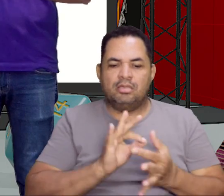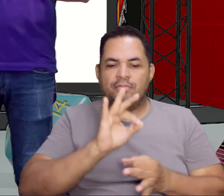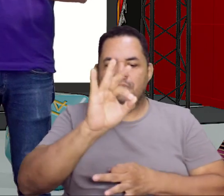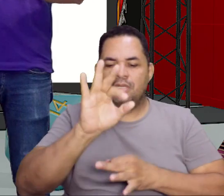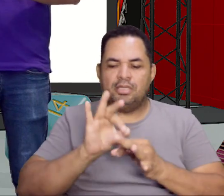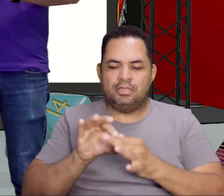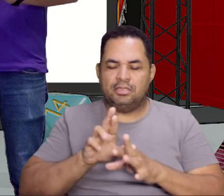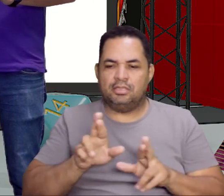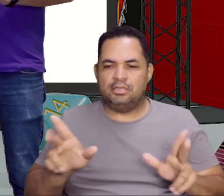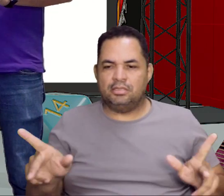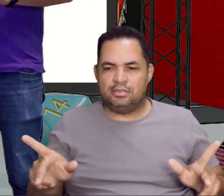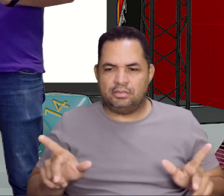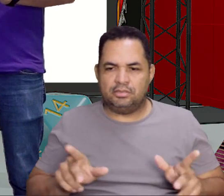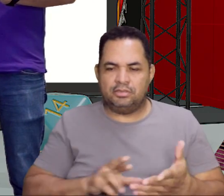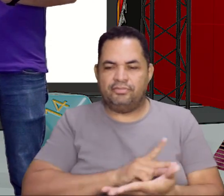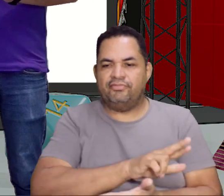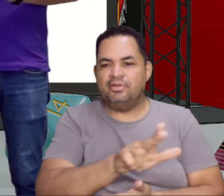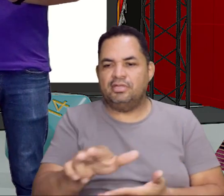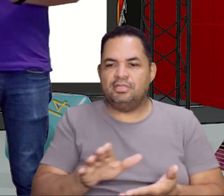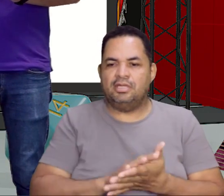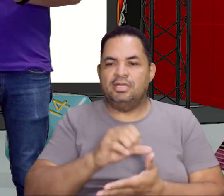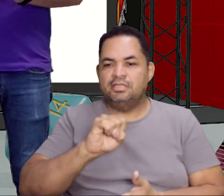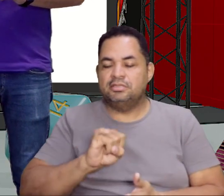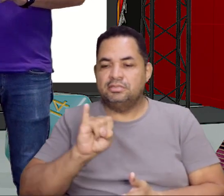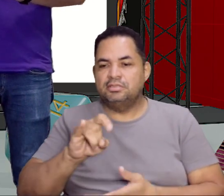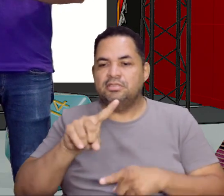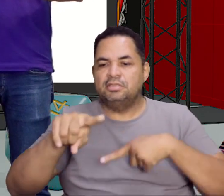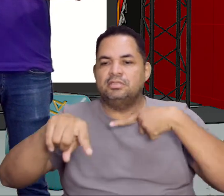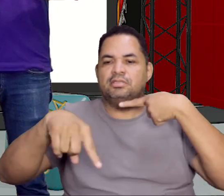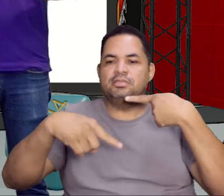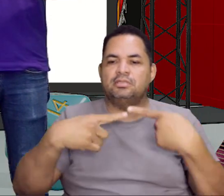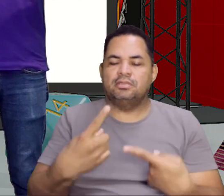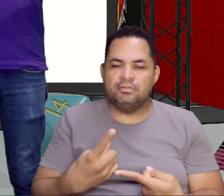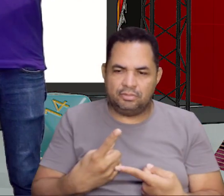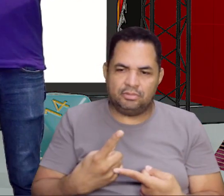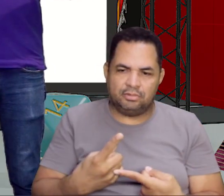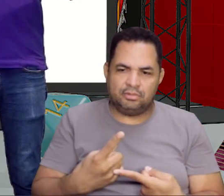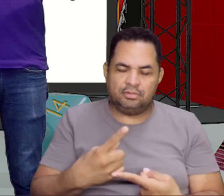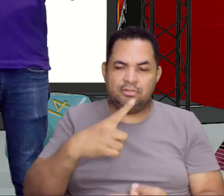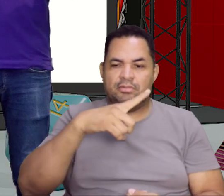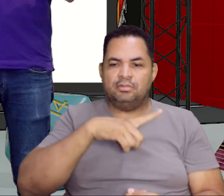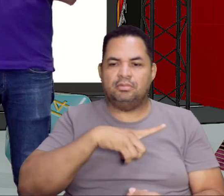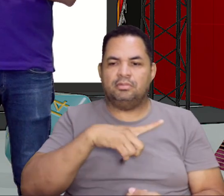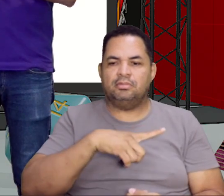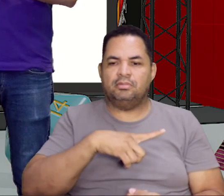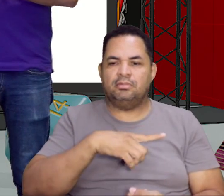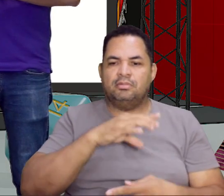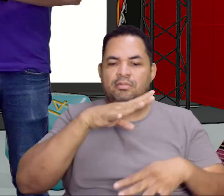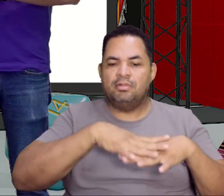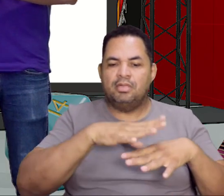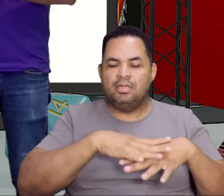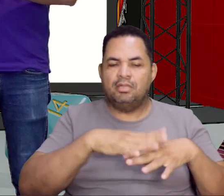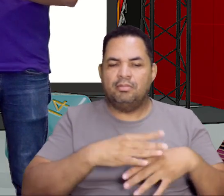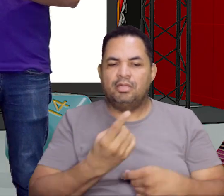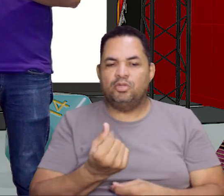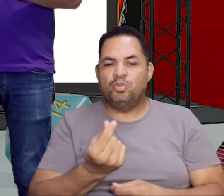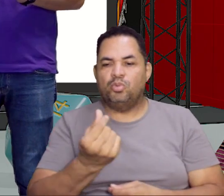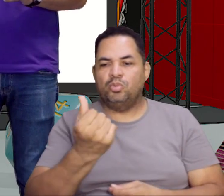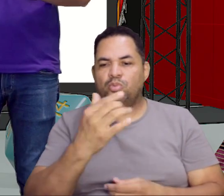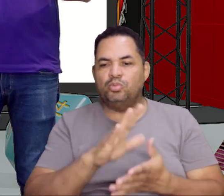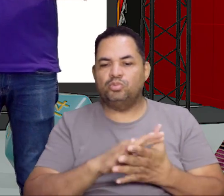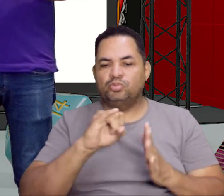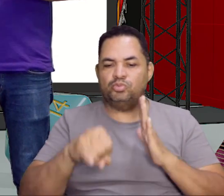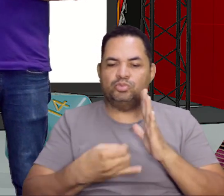medidas e falamos do si aí depois fal falamos de e matemática financeira